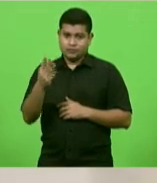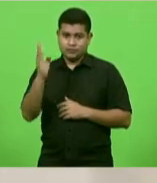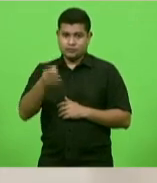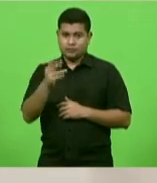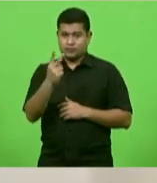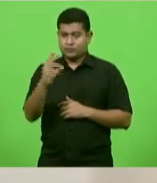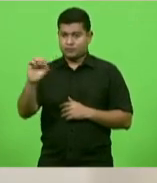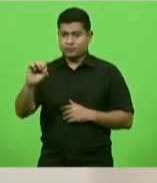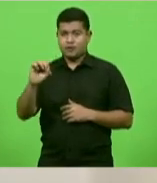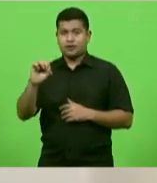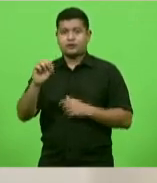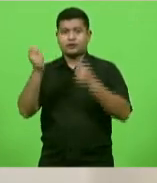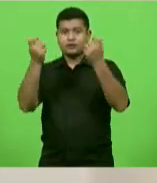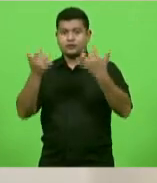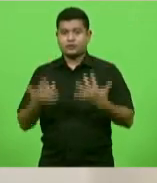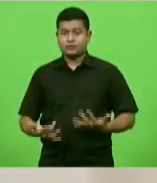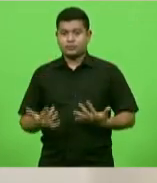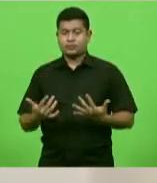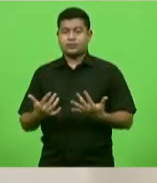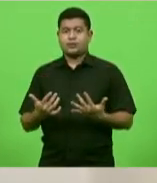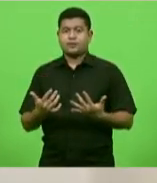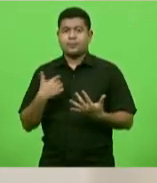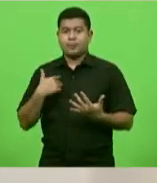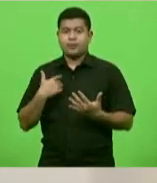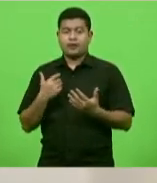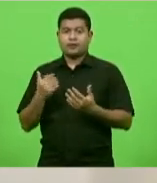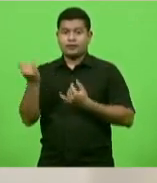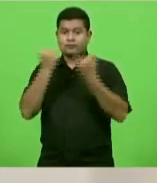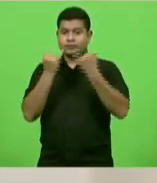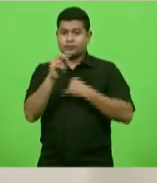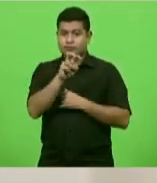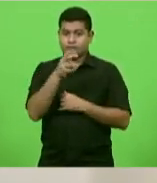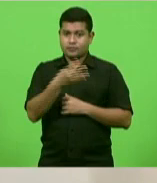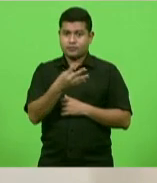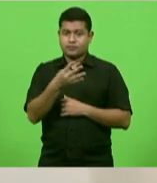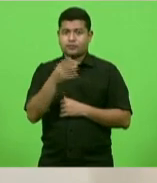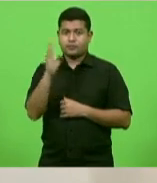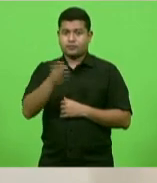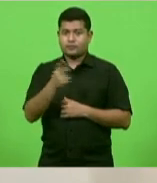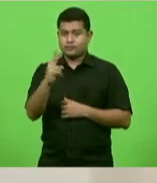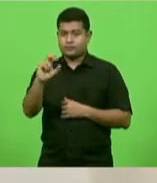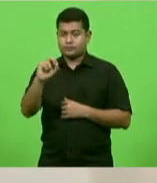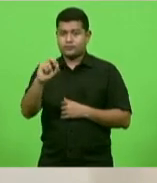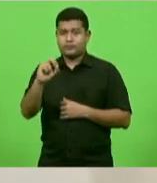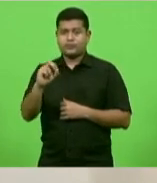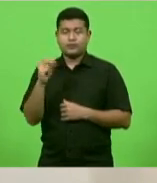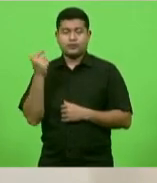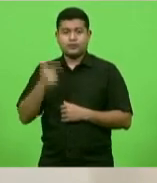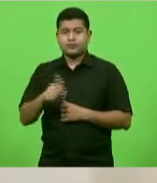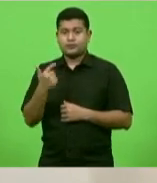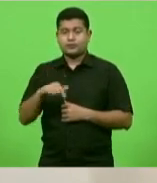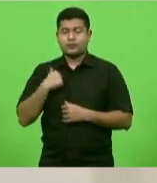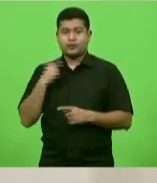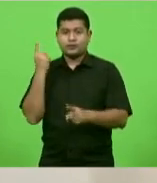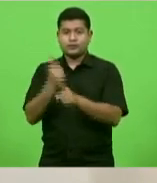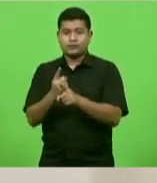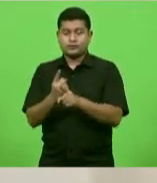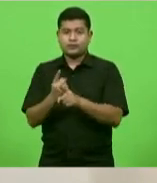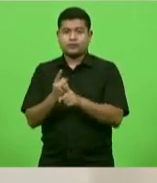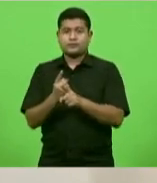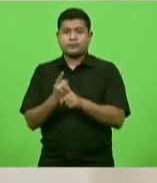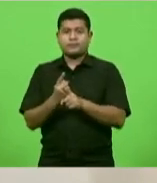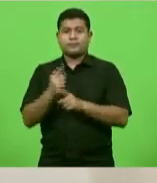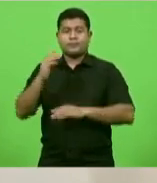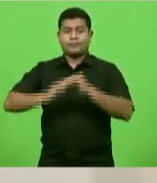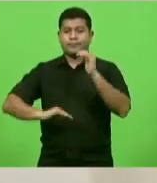21.323/2020, no qual relata, nos termos da informação 54/2020, de que não foi identificada a existência